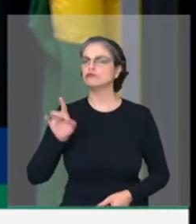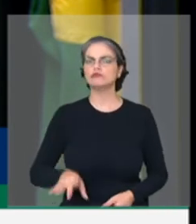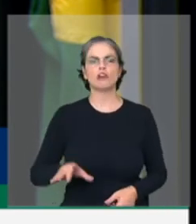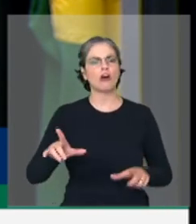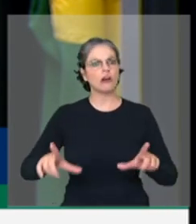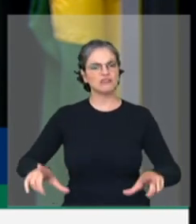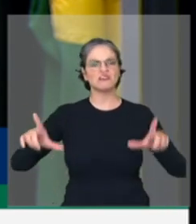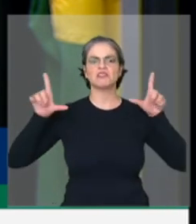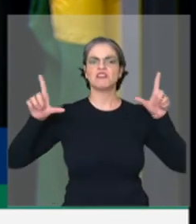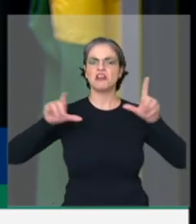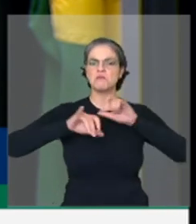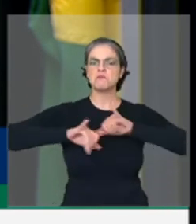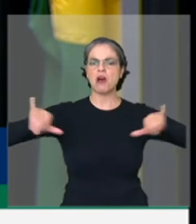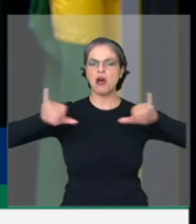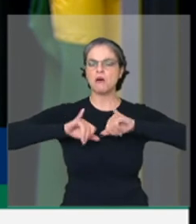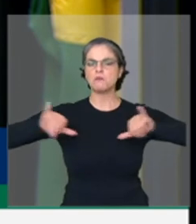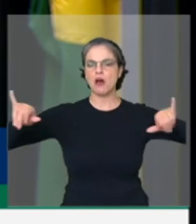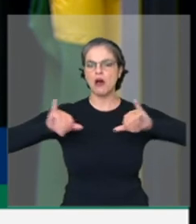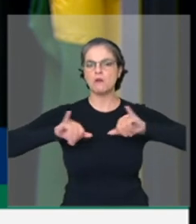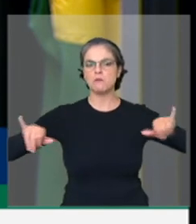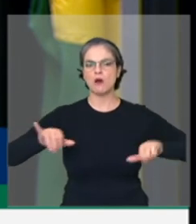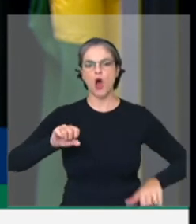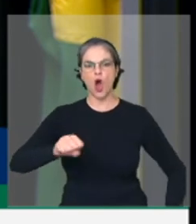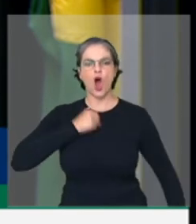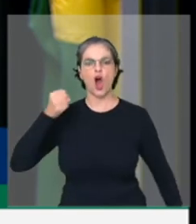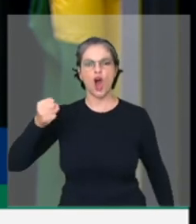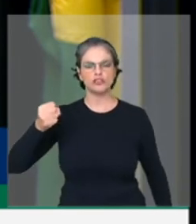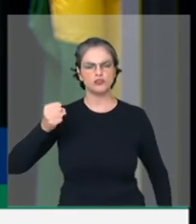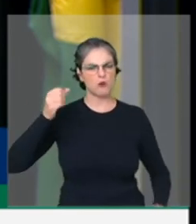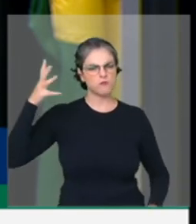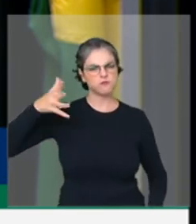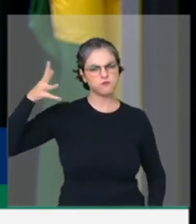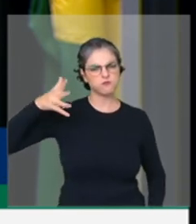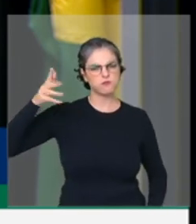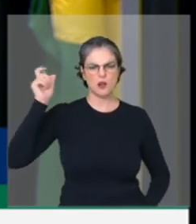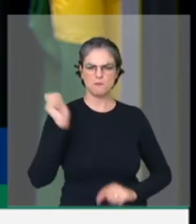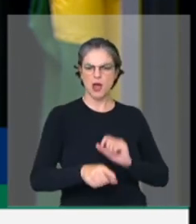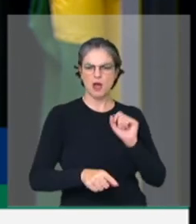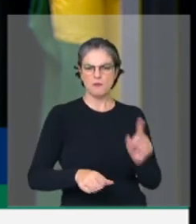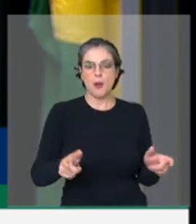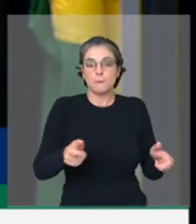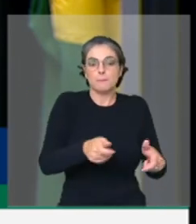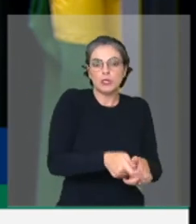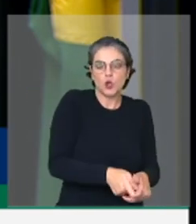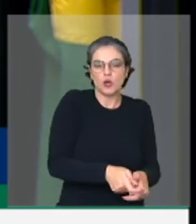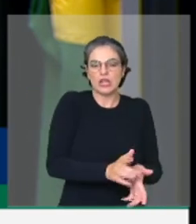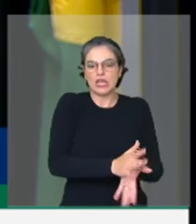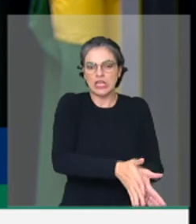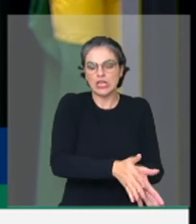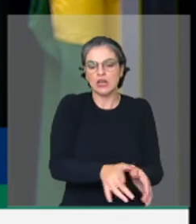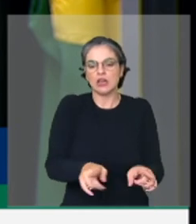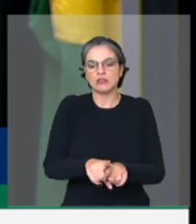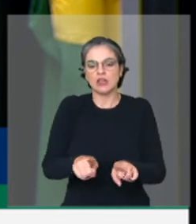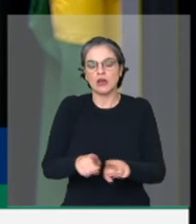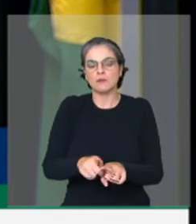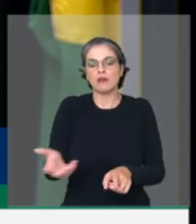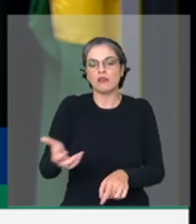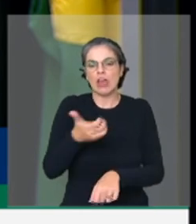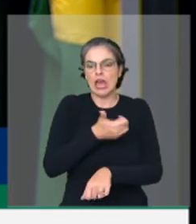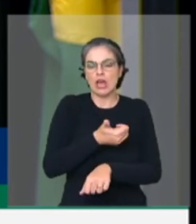de propagação do discurso do ódio, de ataques a minorias, de defesa dos golpes de